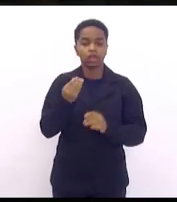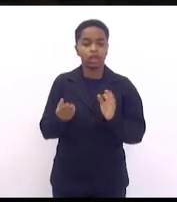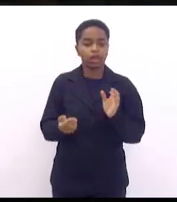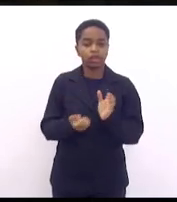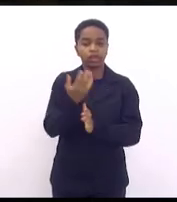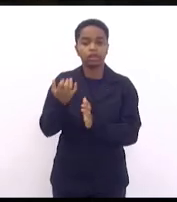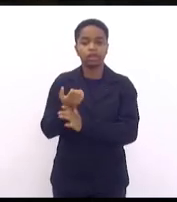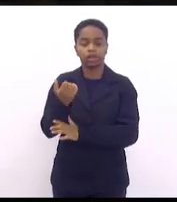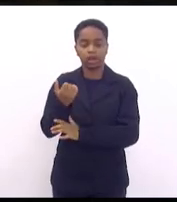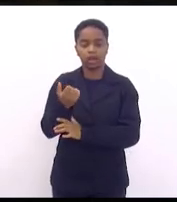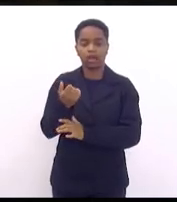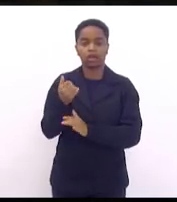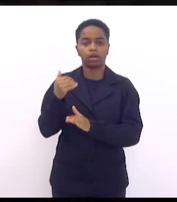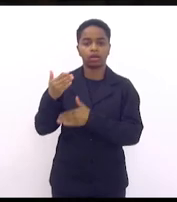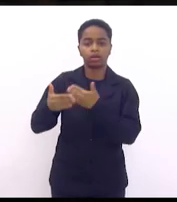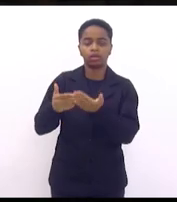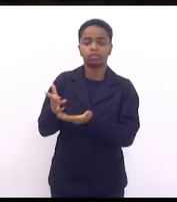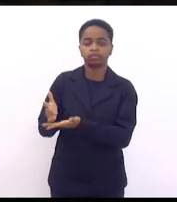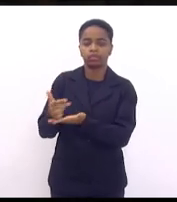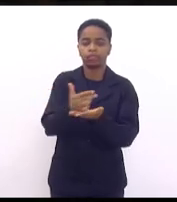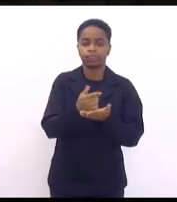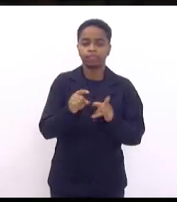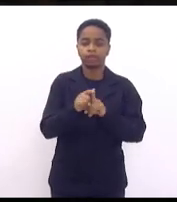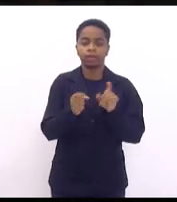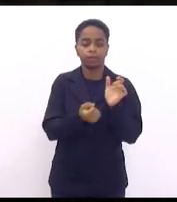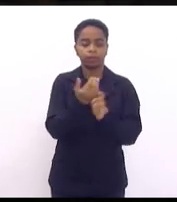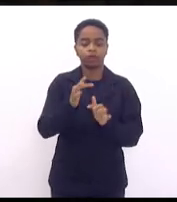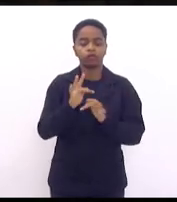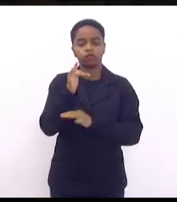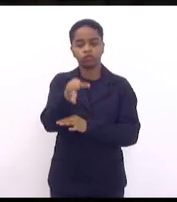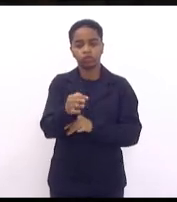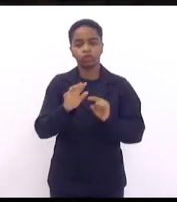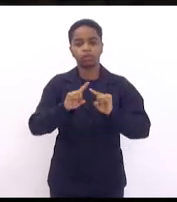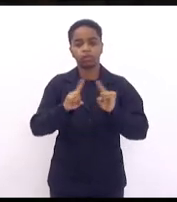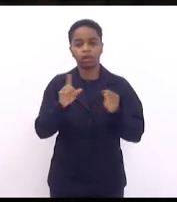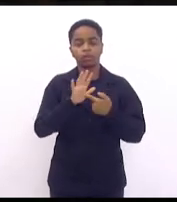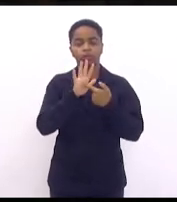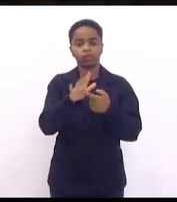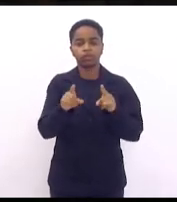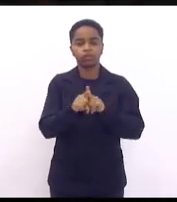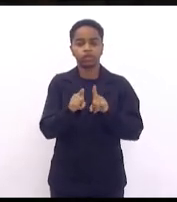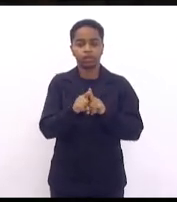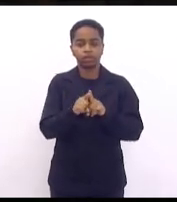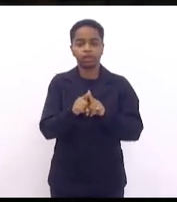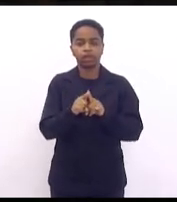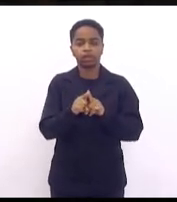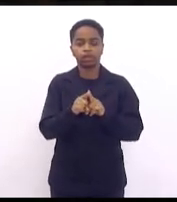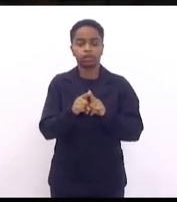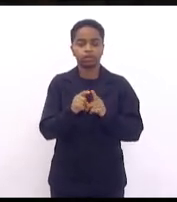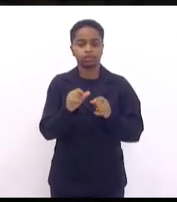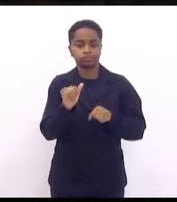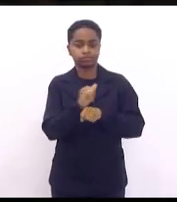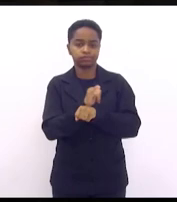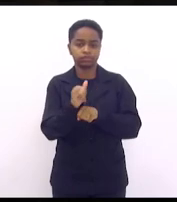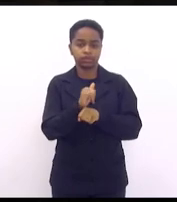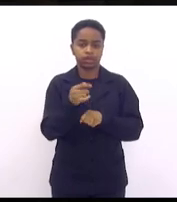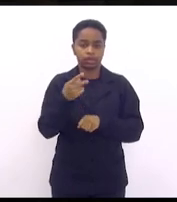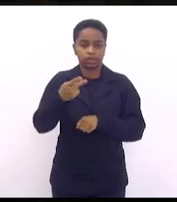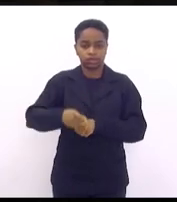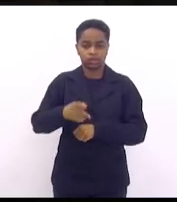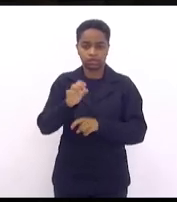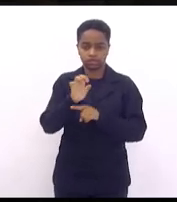com a produção futura, mas também representa mais recursos para institutos custeados pelo próprio Estado.